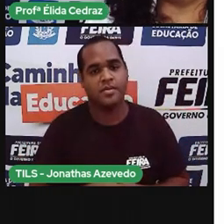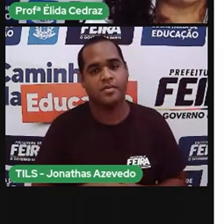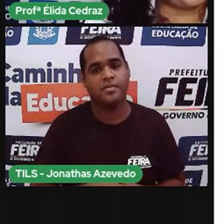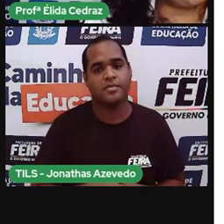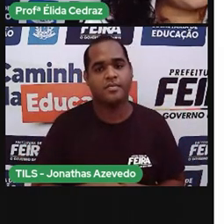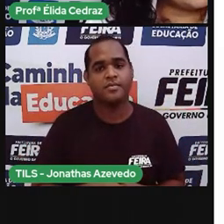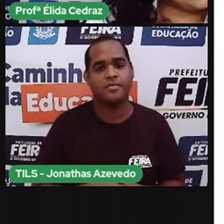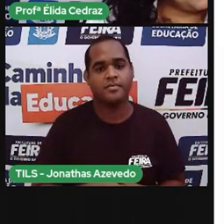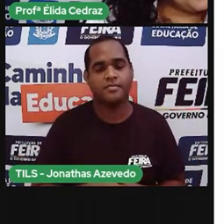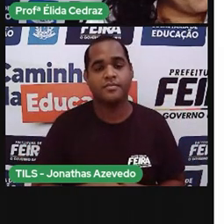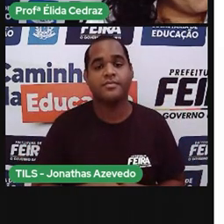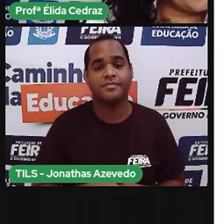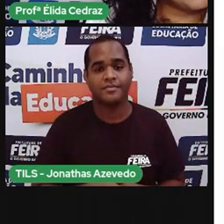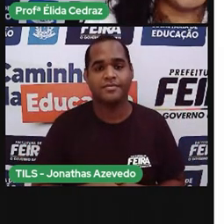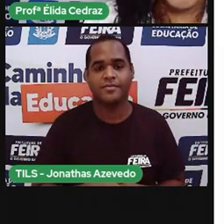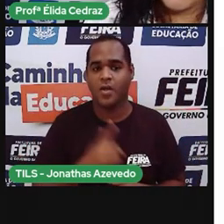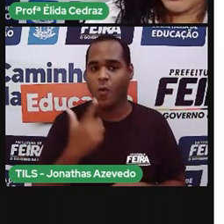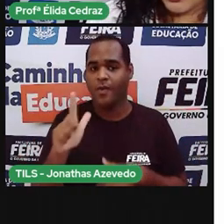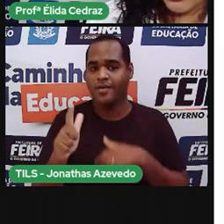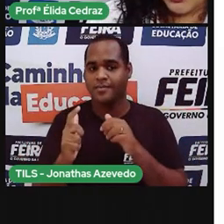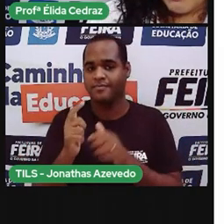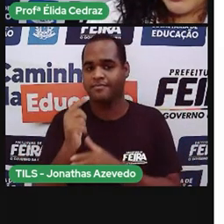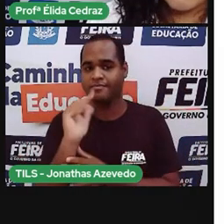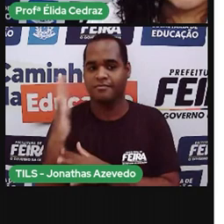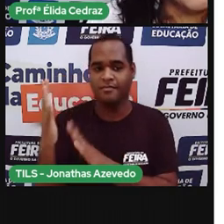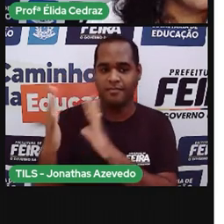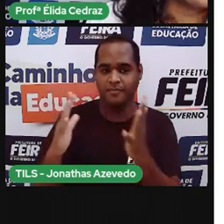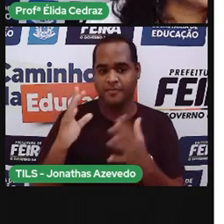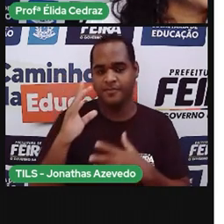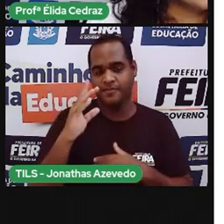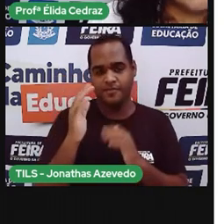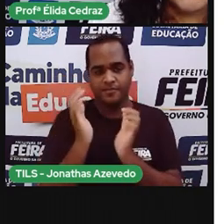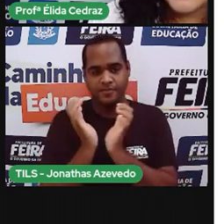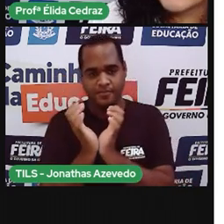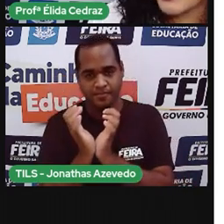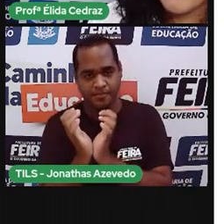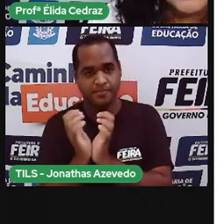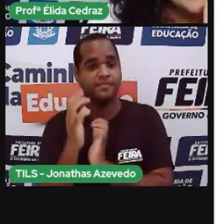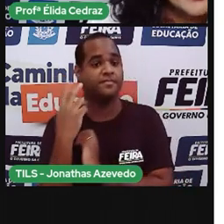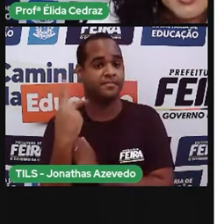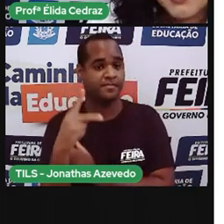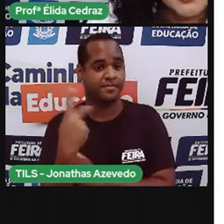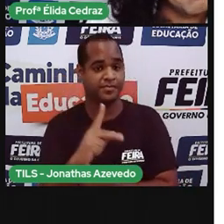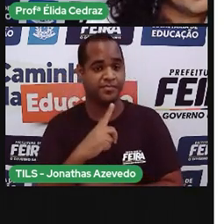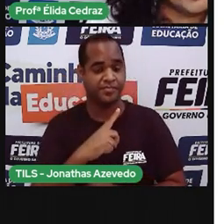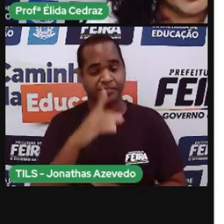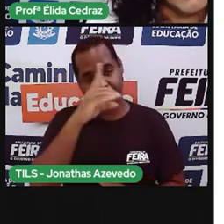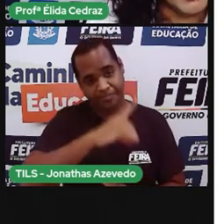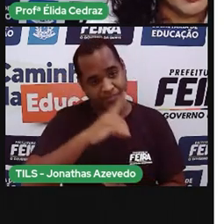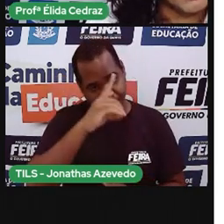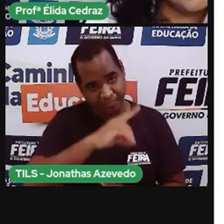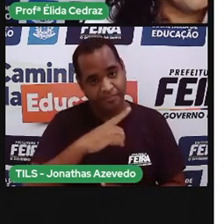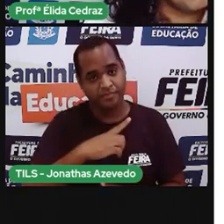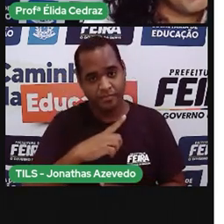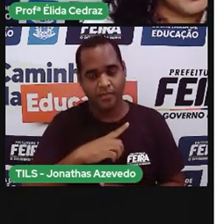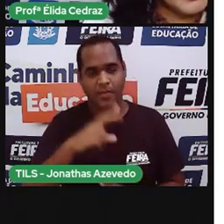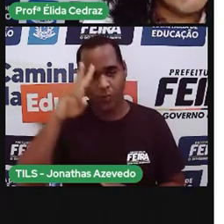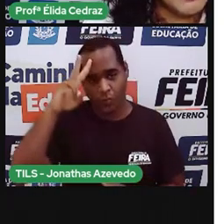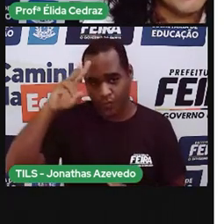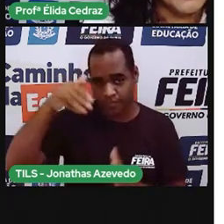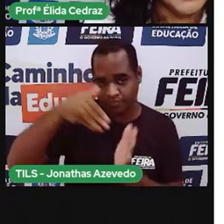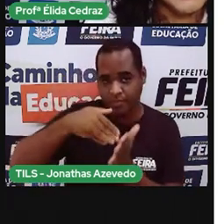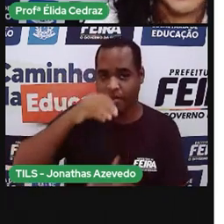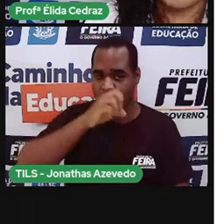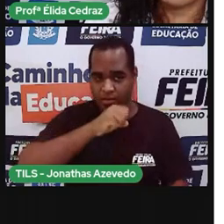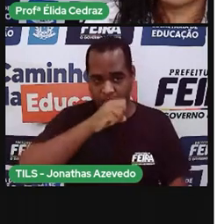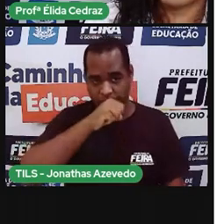Aqui já é a Praça do Tomba, que funciona aos domingos, mas de segunda a sábado sempre tem pessoas vendendo frutas